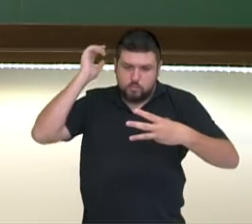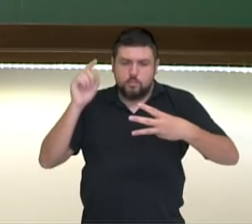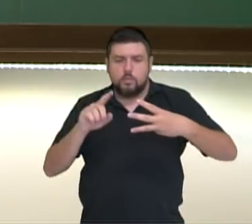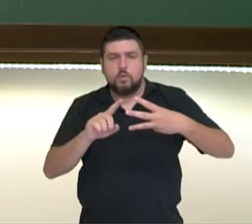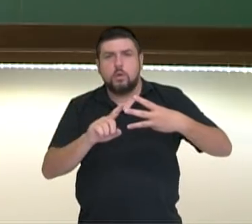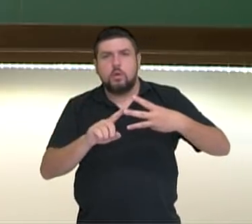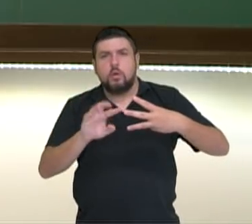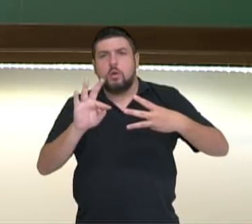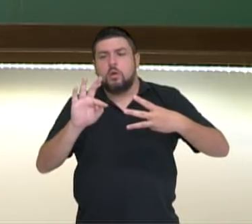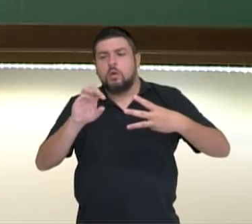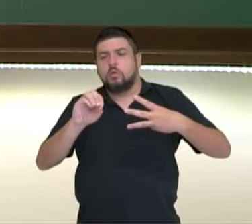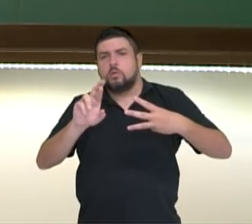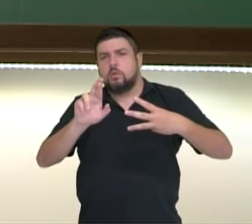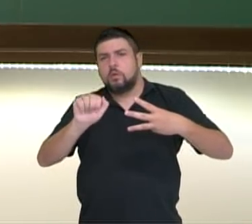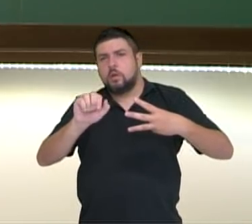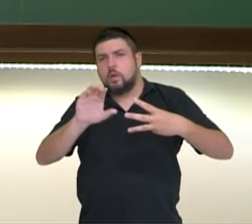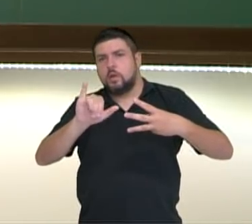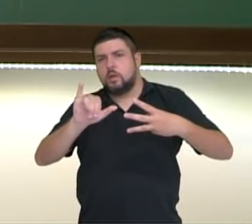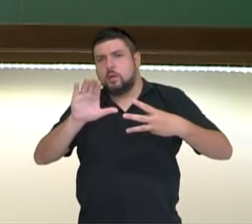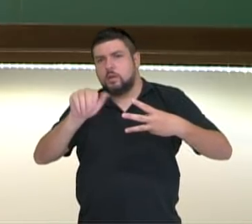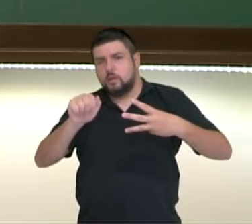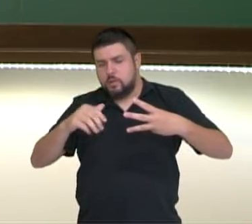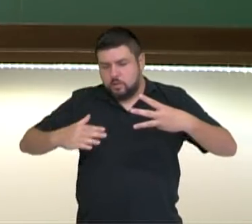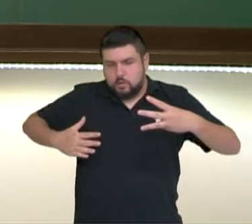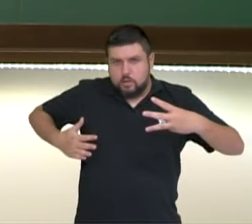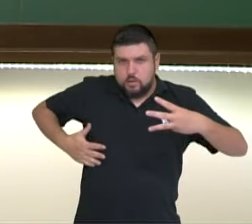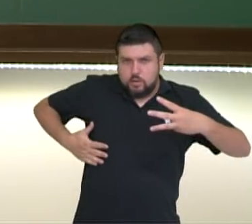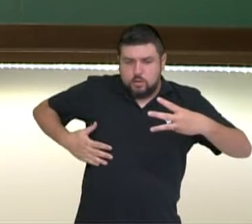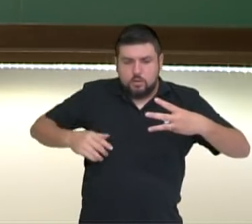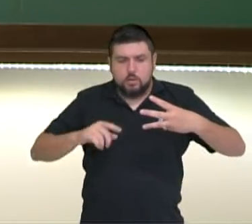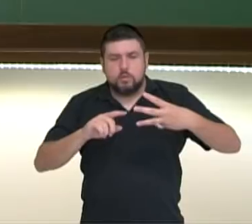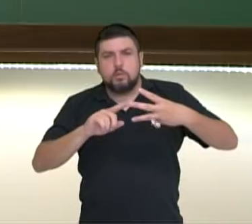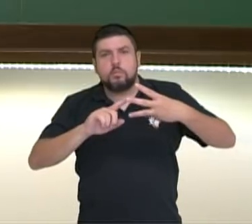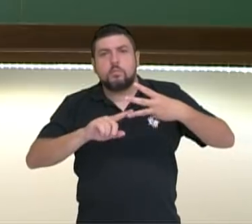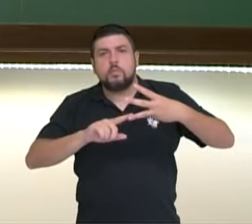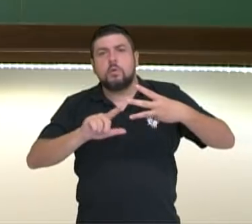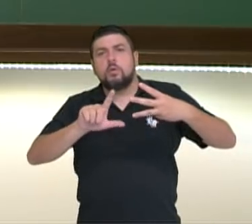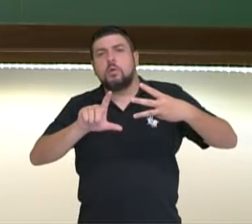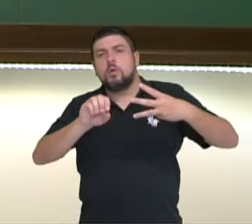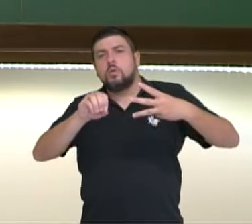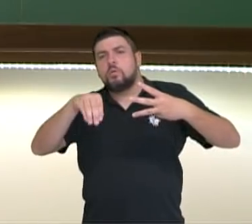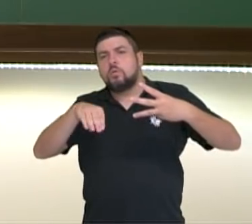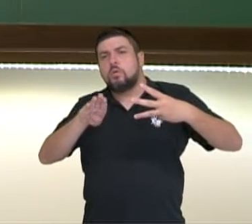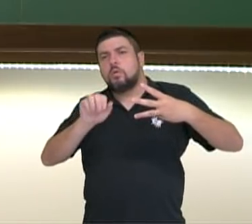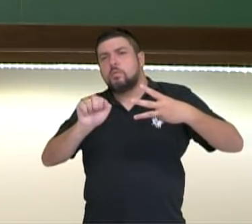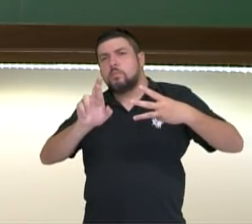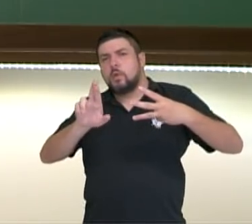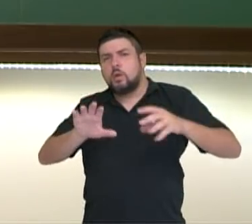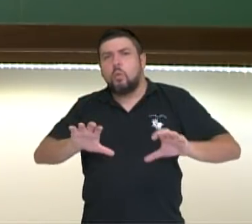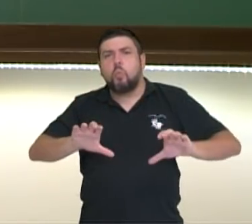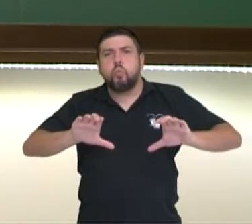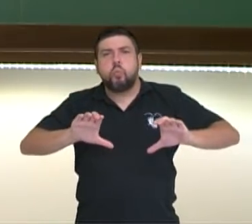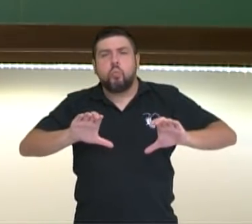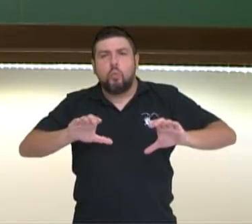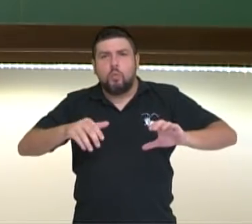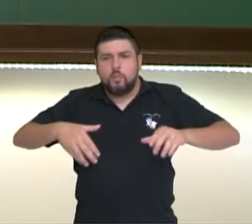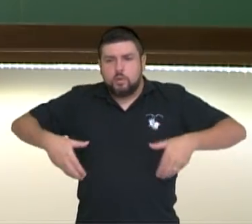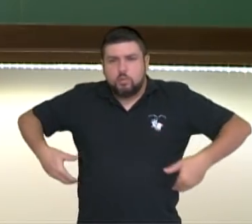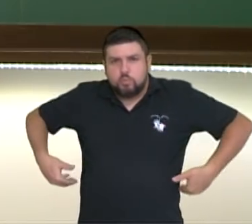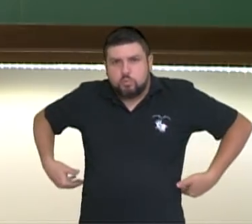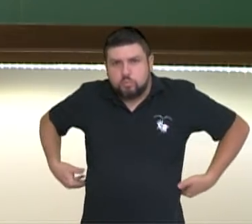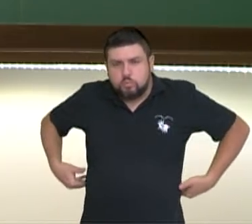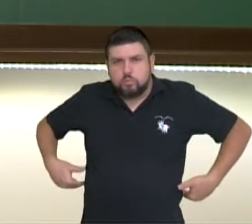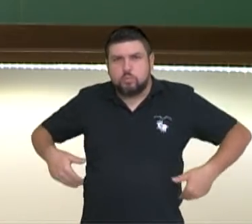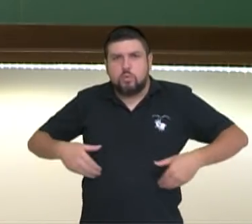estão presas às nossas costelas, e as lombares, que estão aqui no final, já na parte onde nós temos os